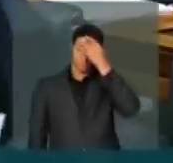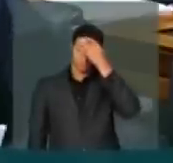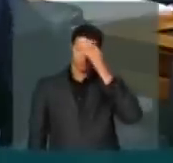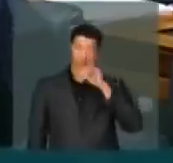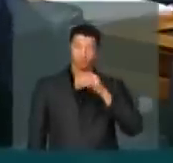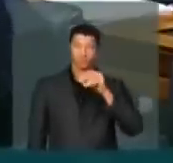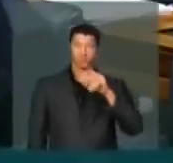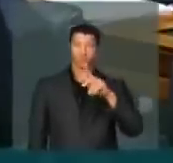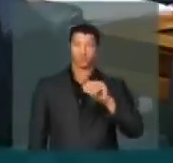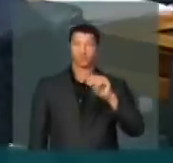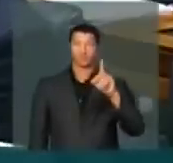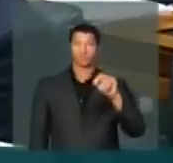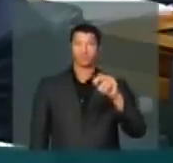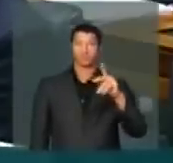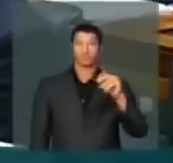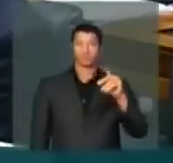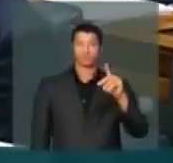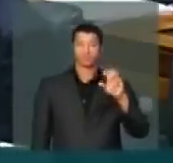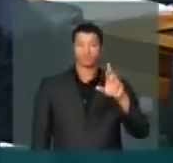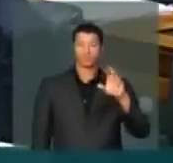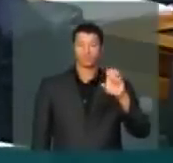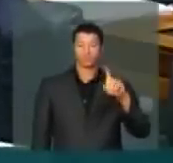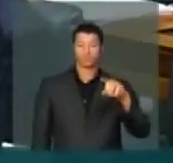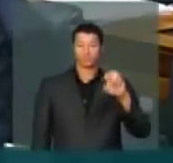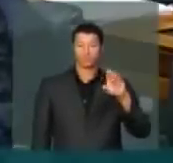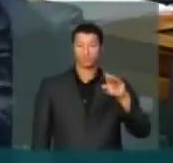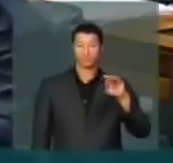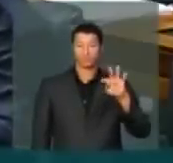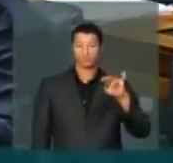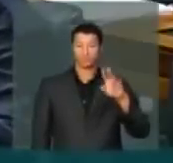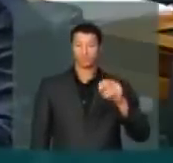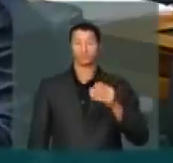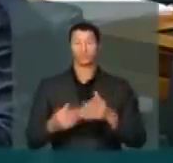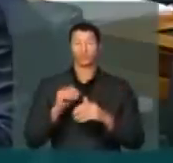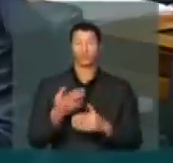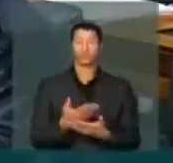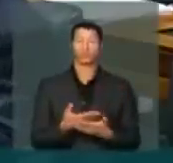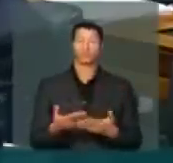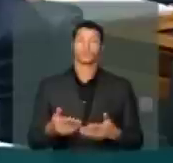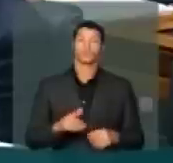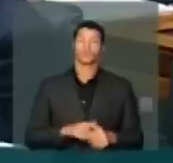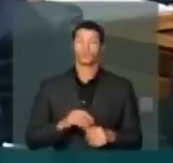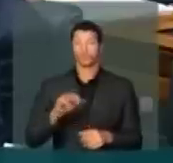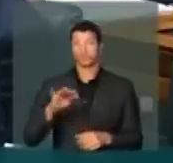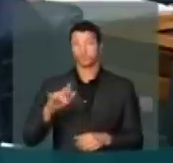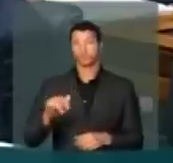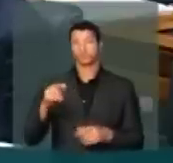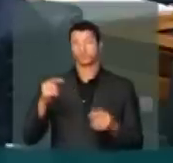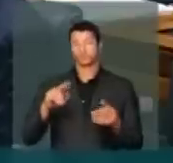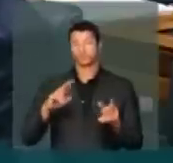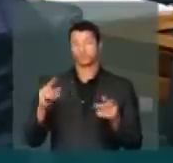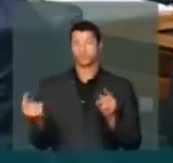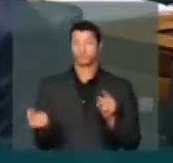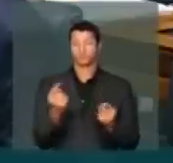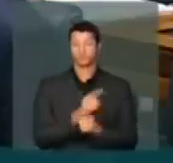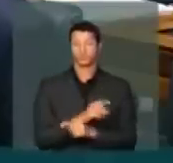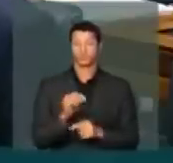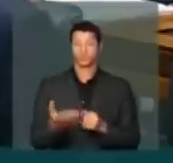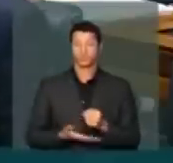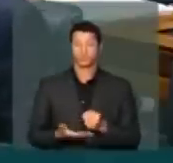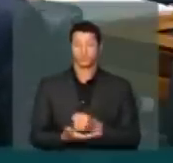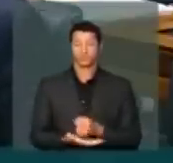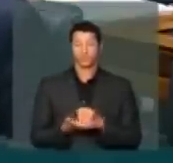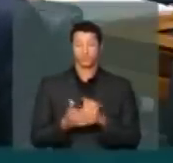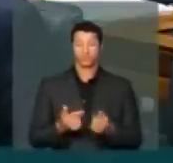do Poder Executivo. Quer dizer, e nós, o Poder Legislativo, sejamos numa ótica de oposição ou de base,